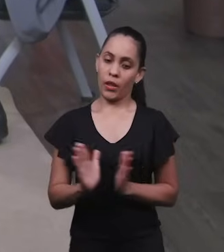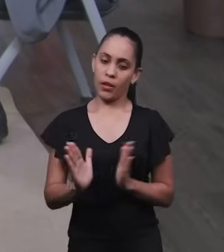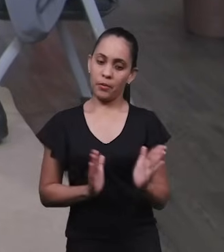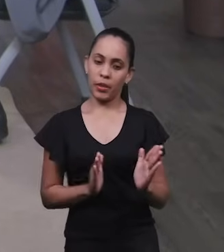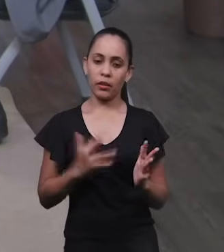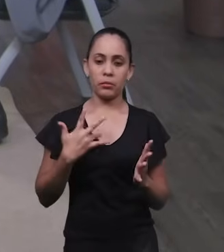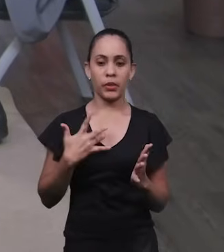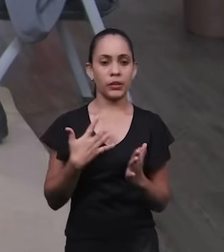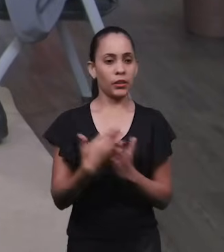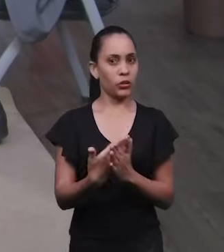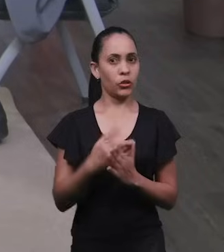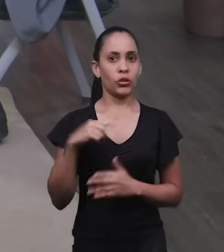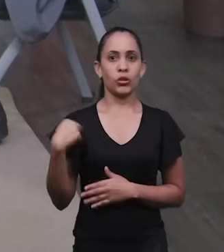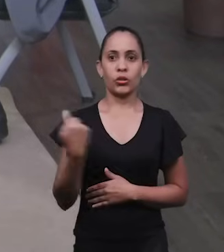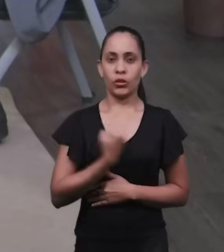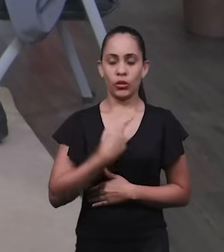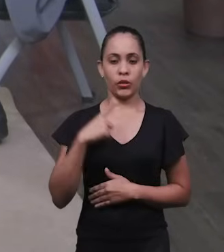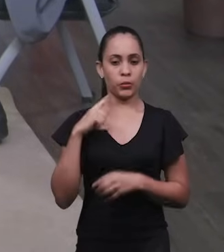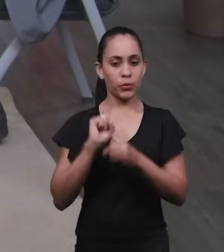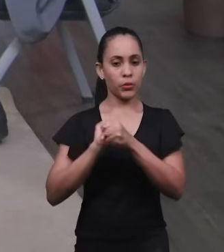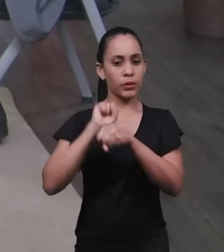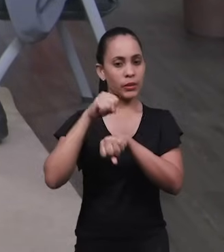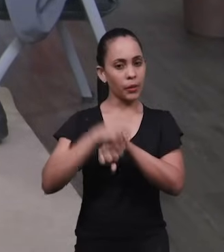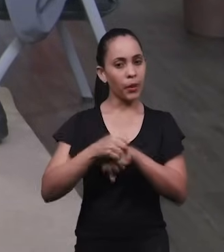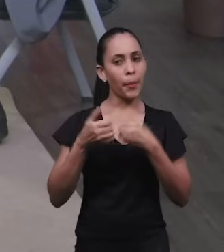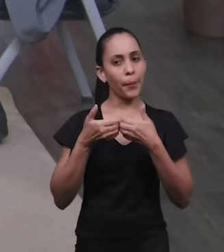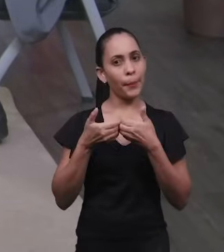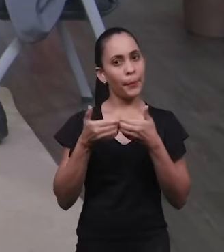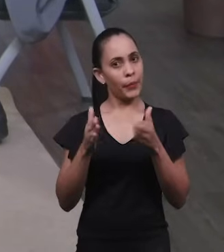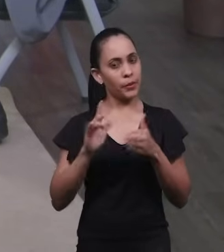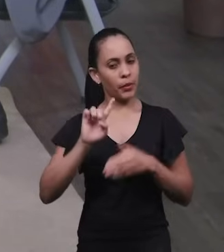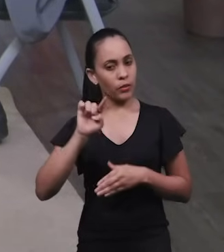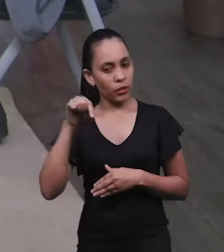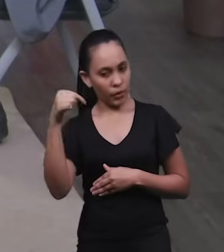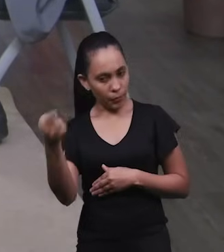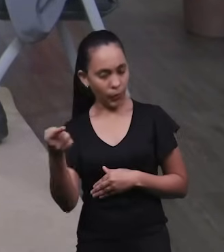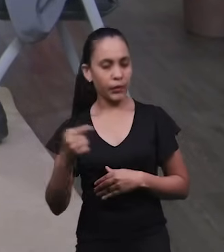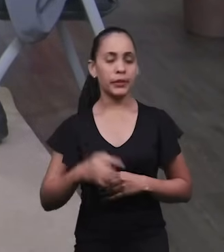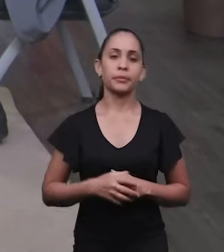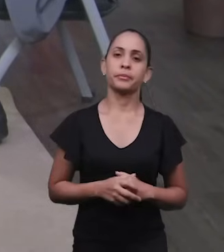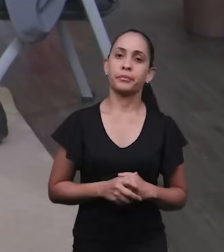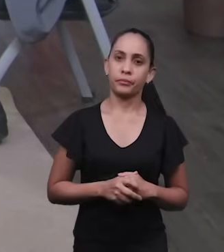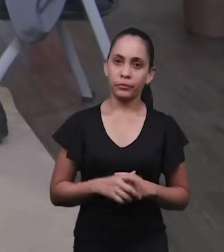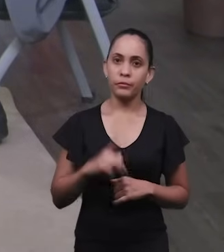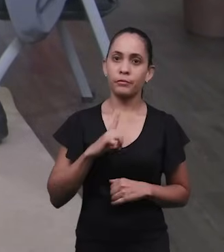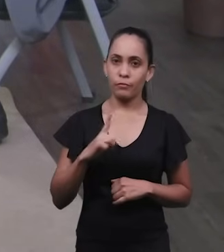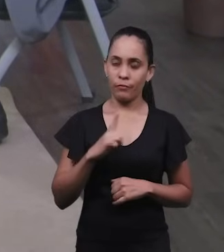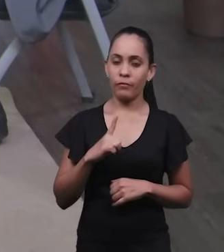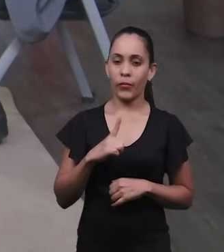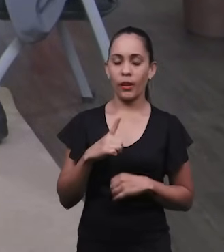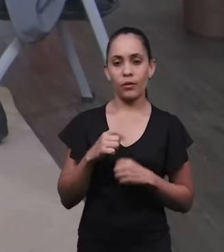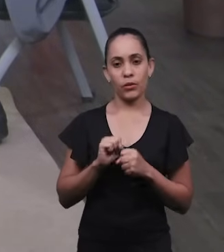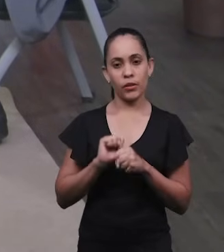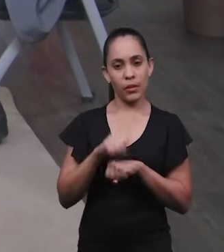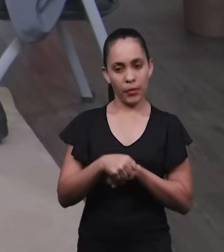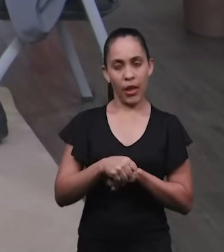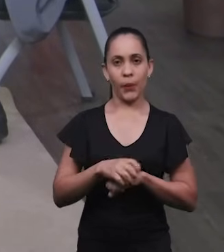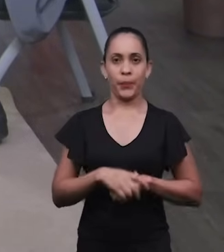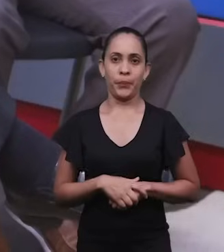aqueles dias, passaram-se os dias, nós tivemos um seminário de principiante, logo depois desses dias, nós tivemos um